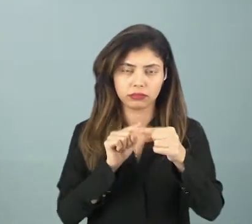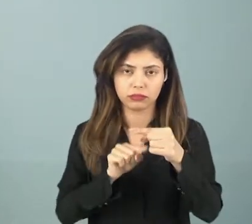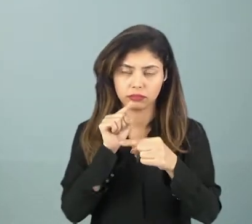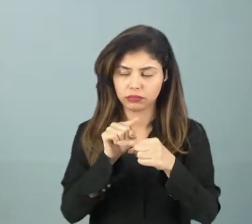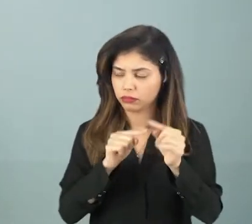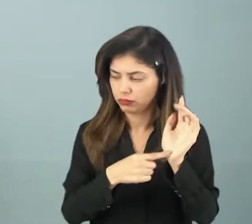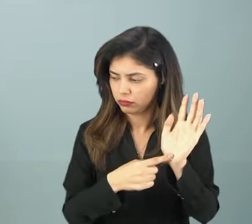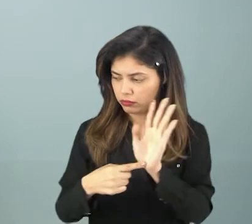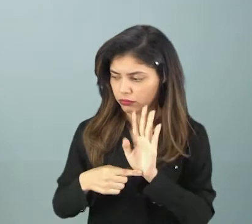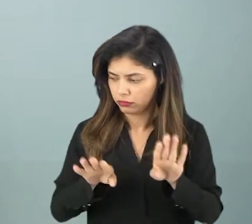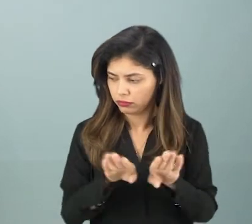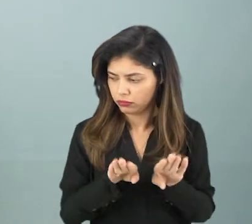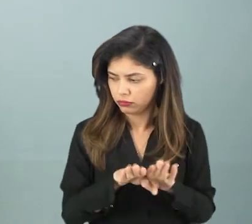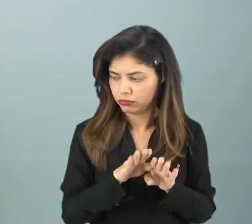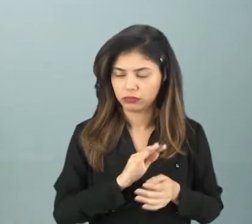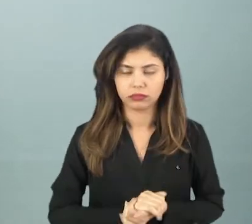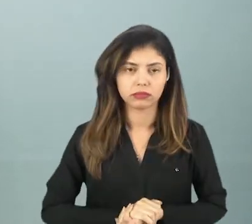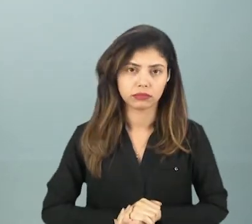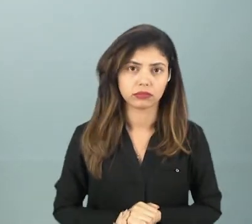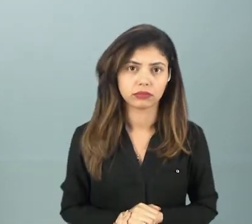aqui